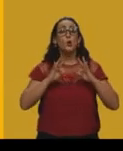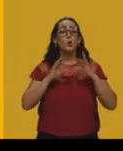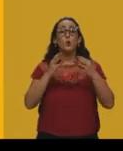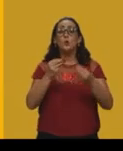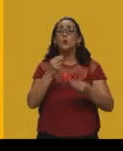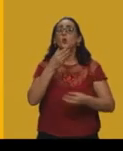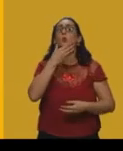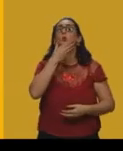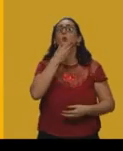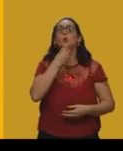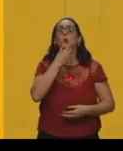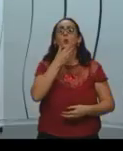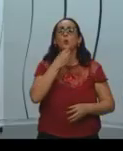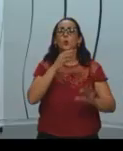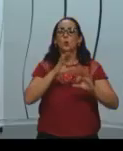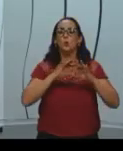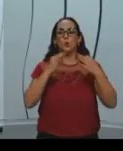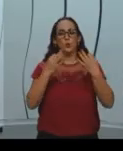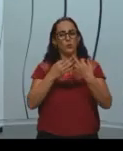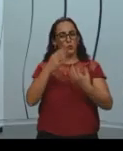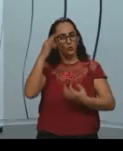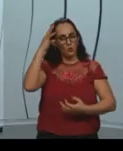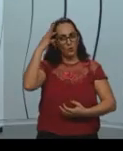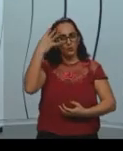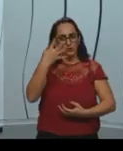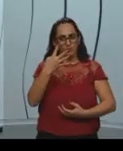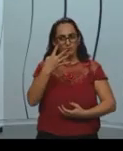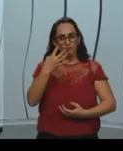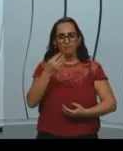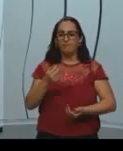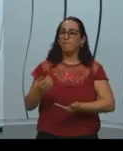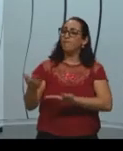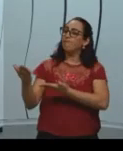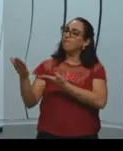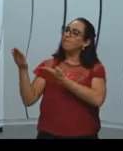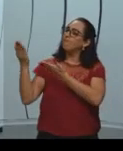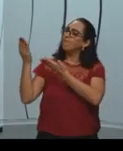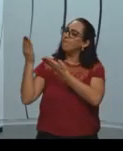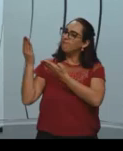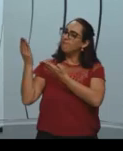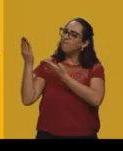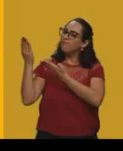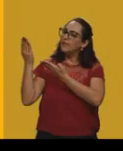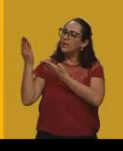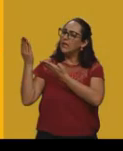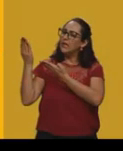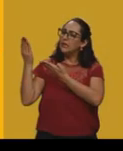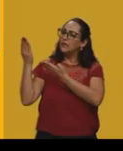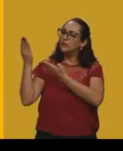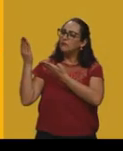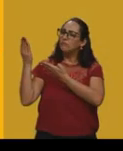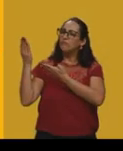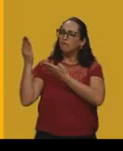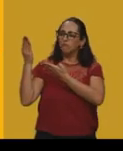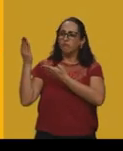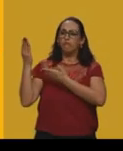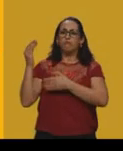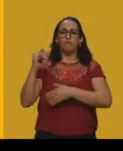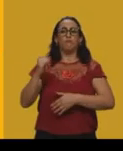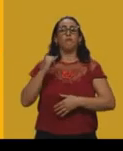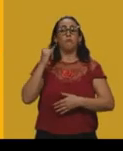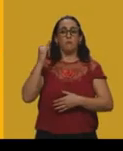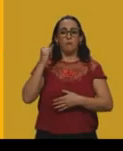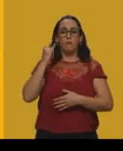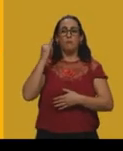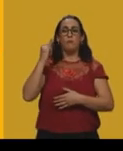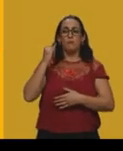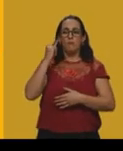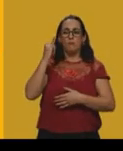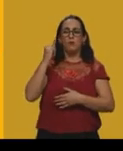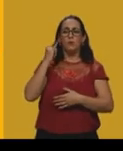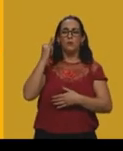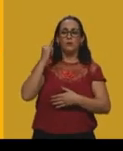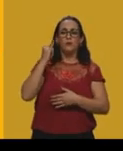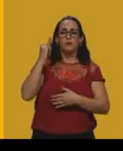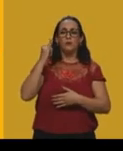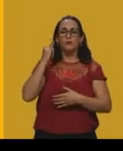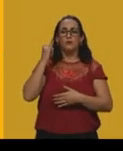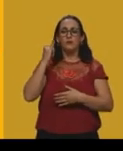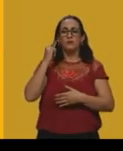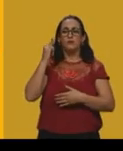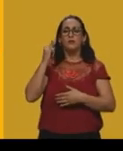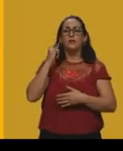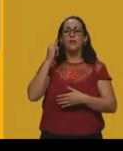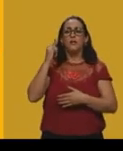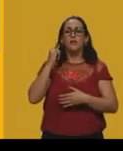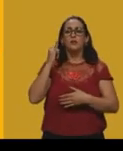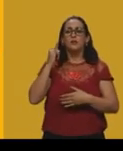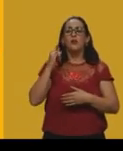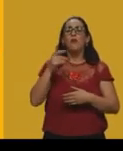família. Uma obra importante aí do Debré, né, ela está presente, né, em Retratos do Brasil. Ele